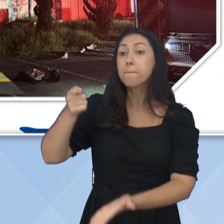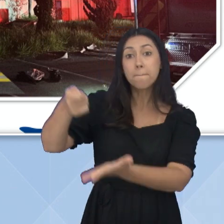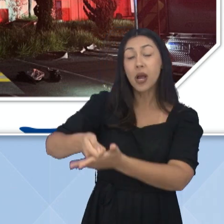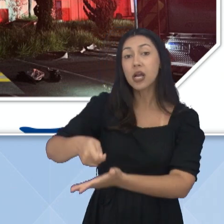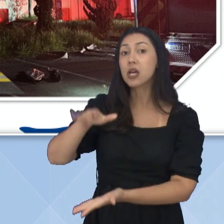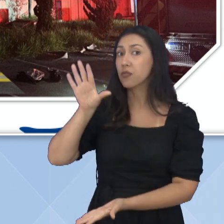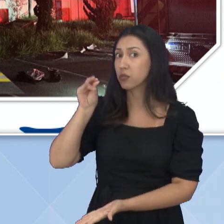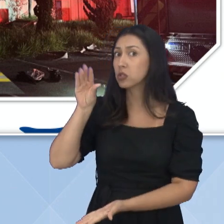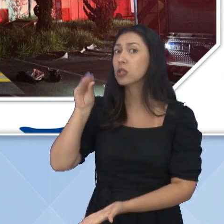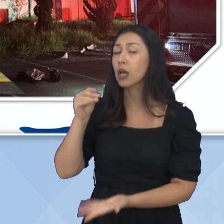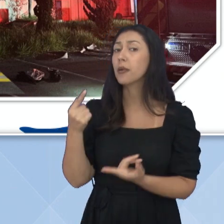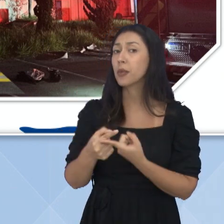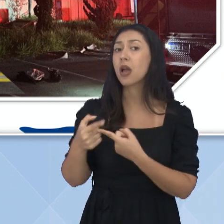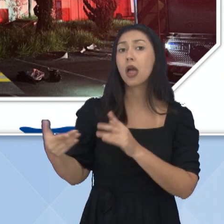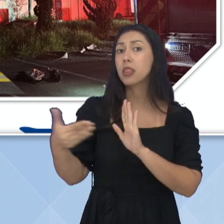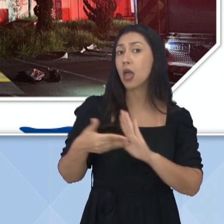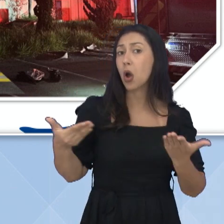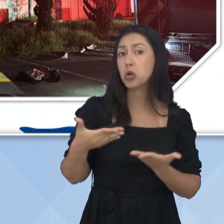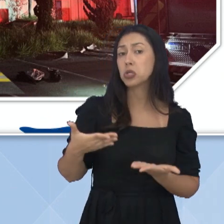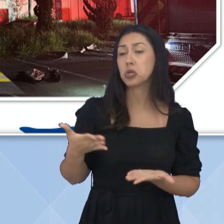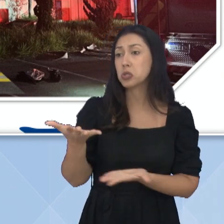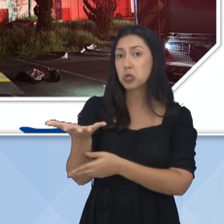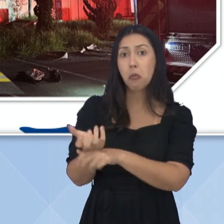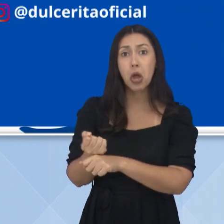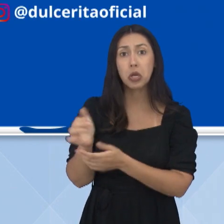funcionários, que até hoje estão sem receber.